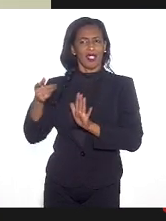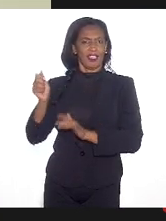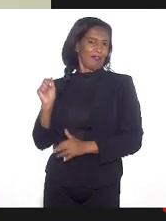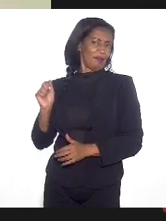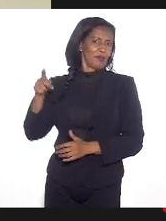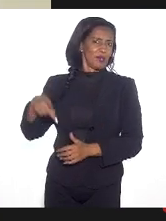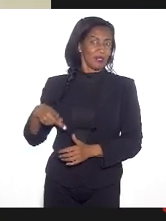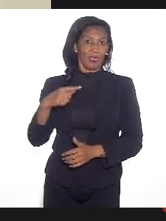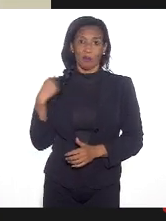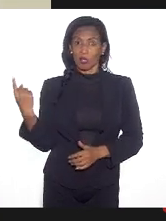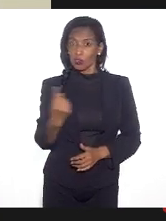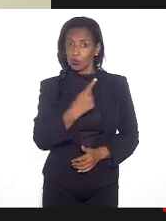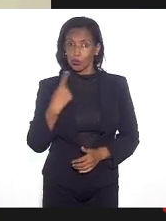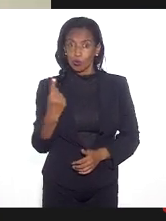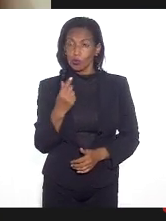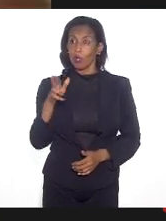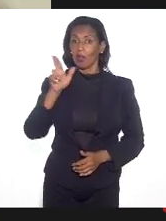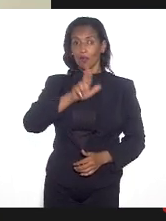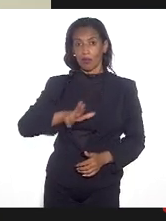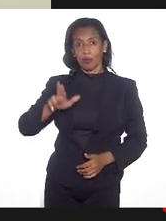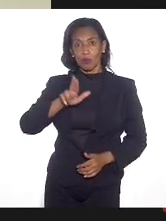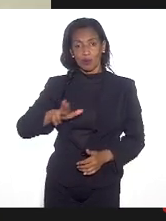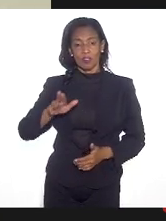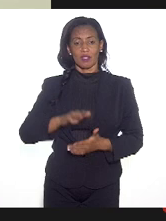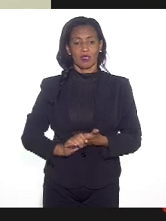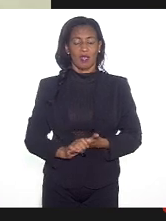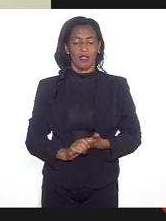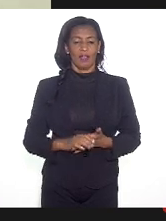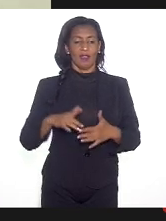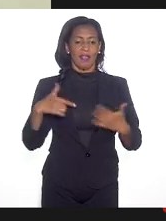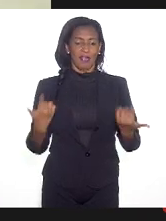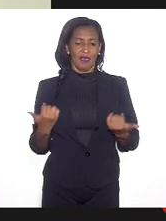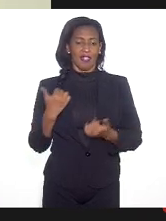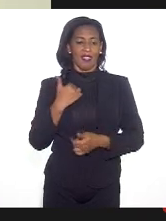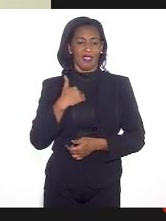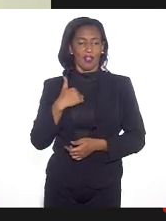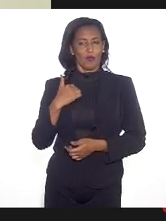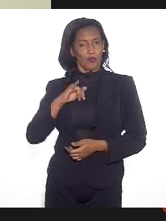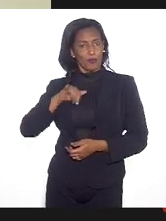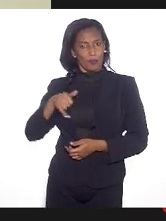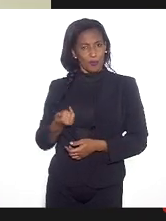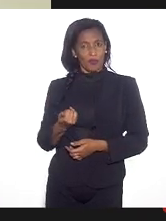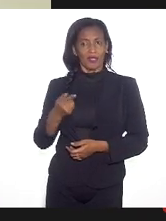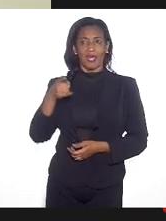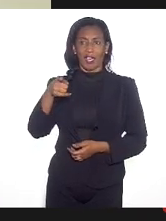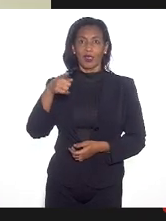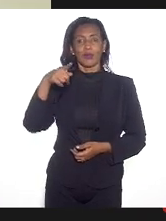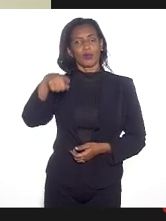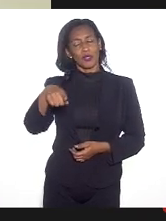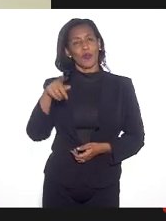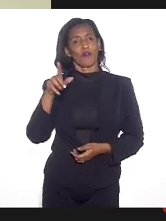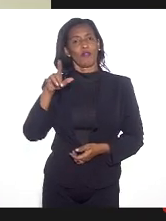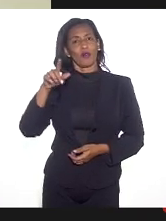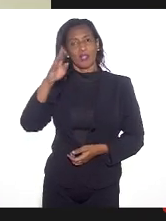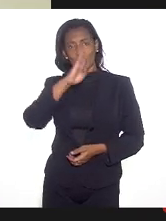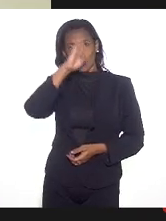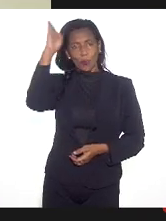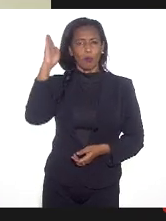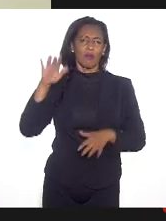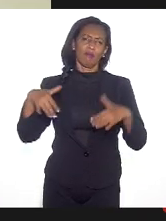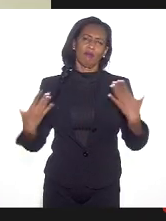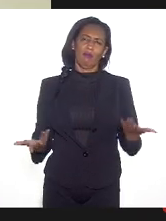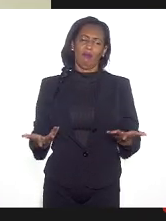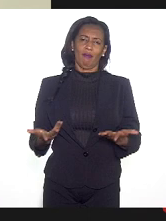mas todos nós vamos usar. Eu uso o HCPM e o senhor usar o Hospital do Bombeiro. Então, nada mais